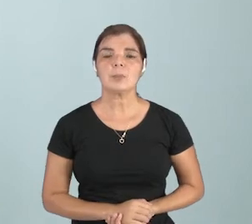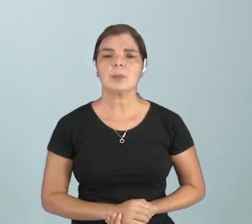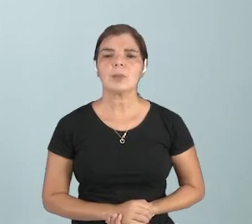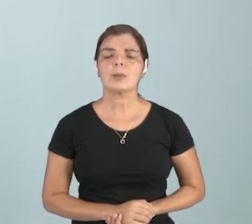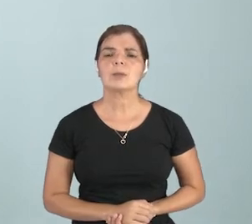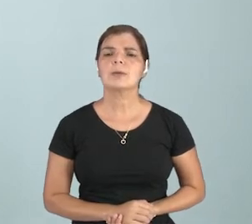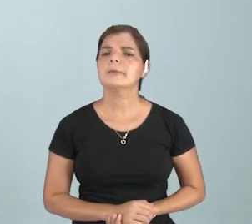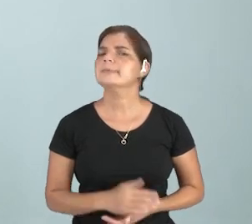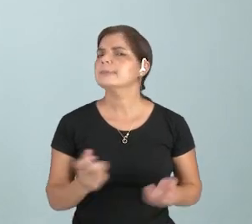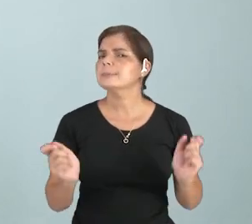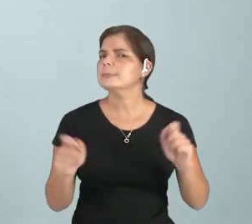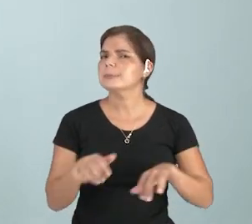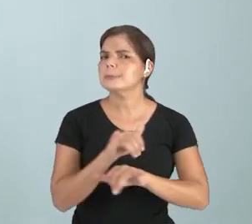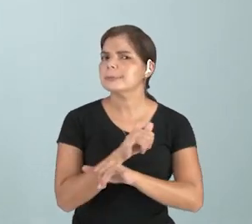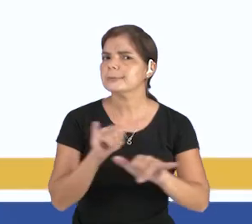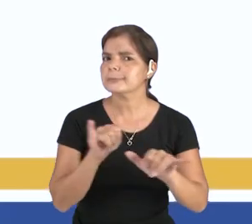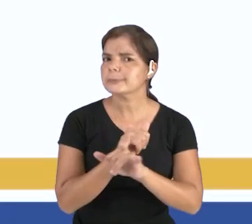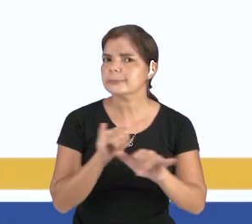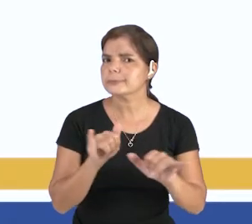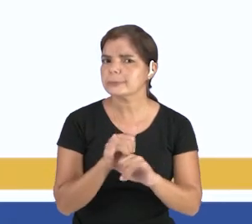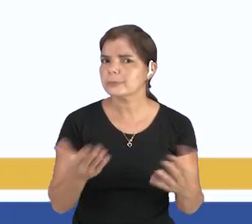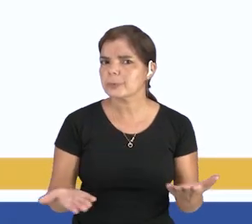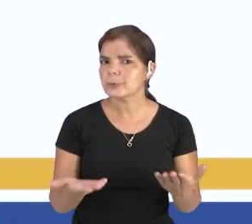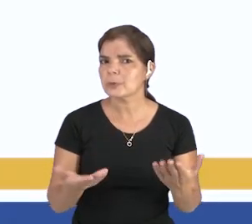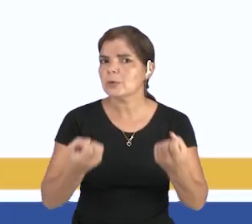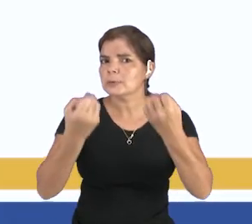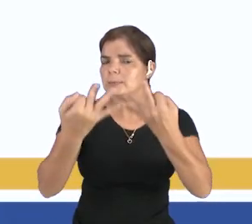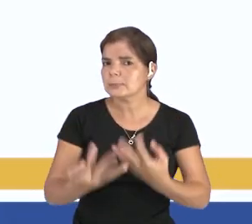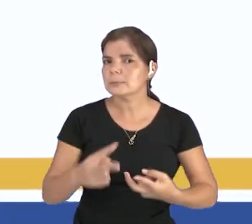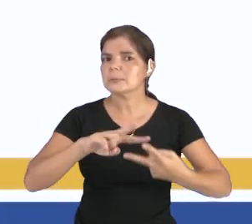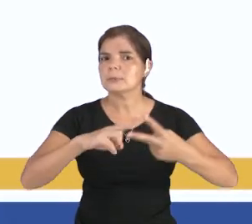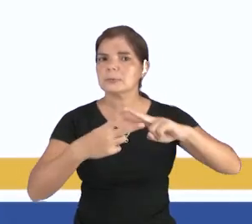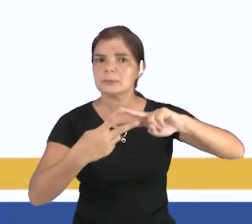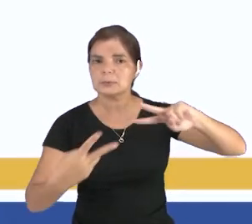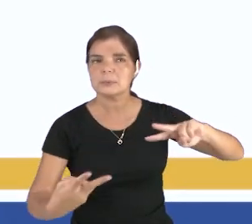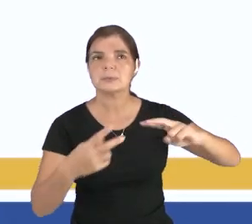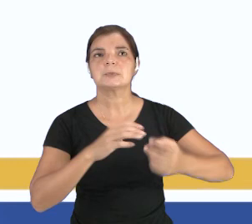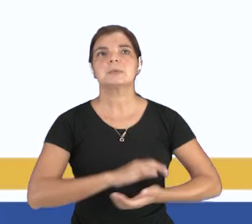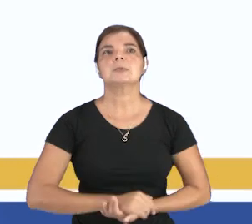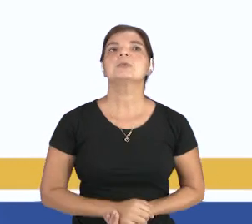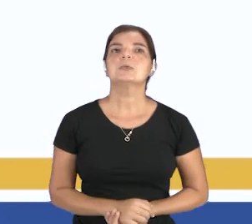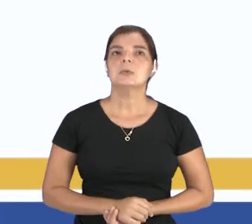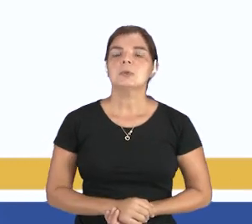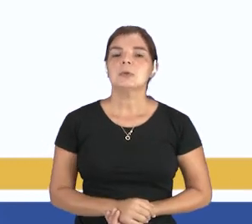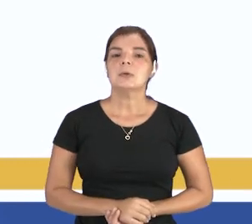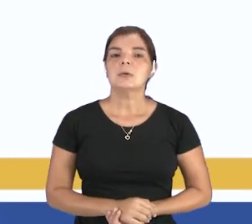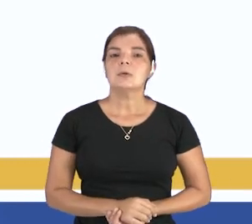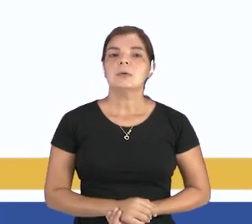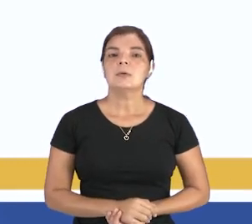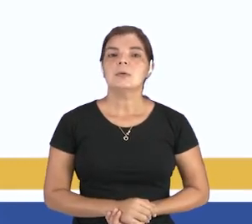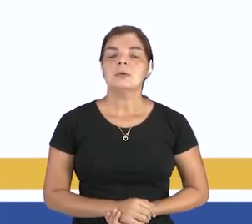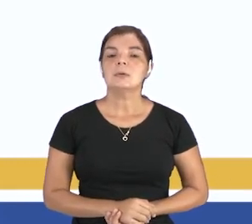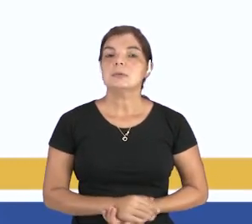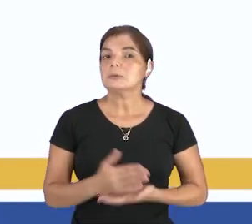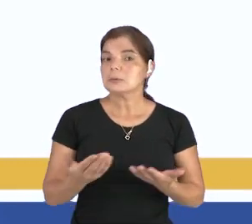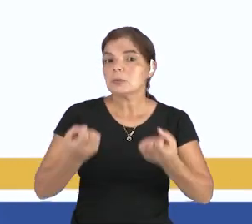o que deve ser informado no aconselhamento genético?